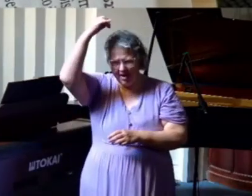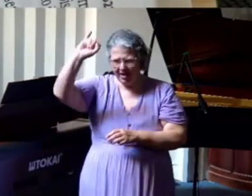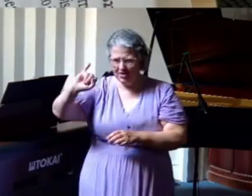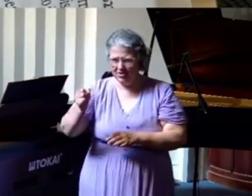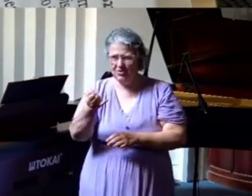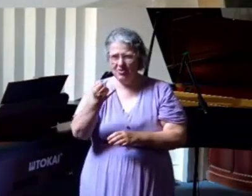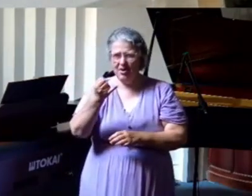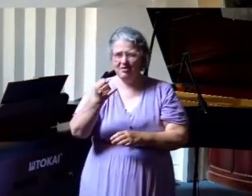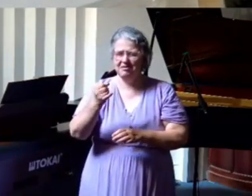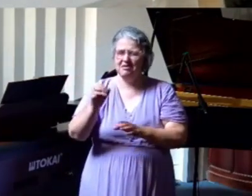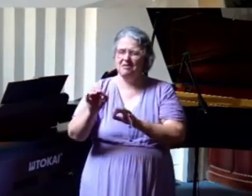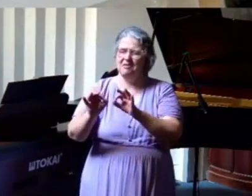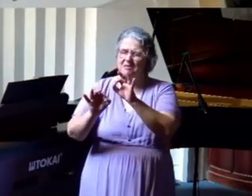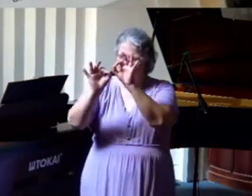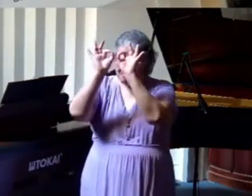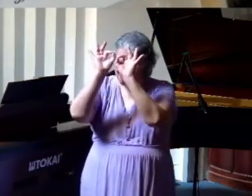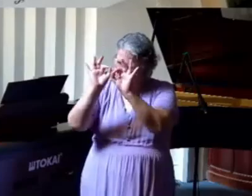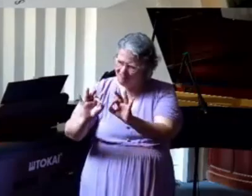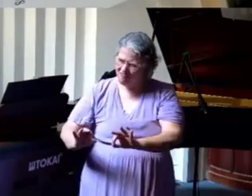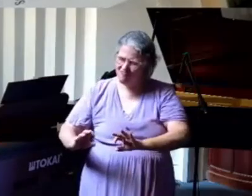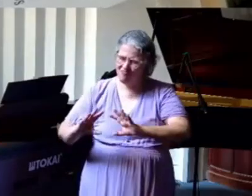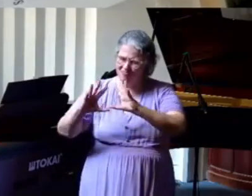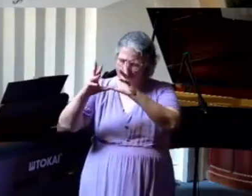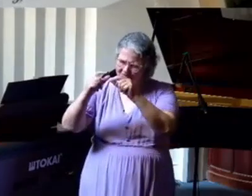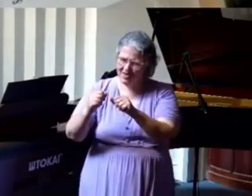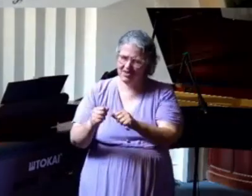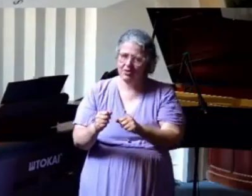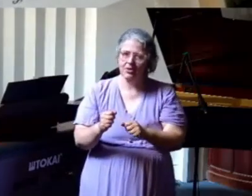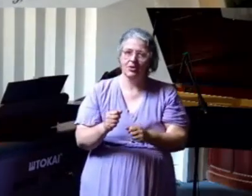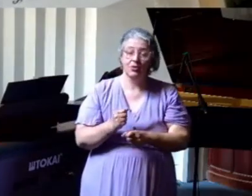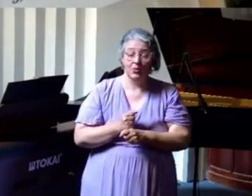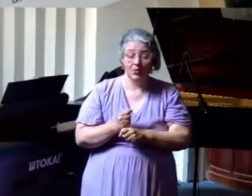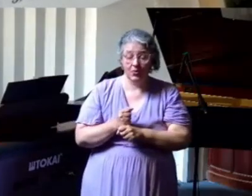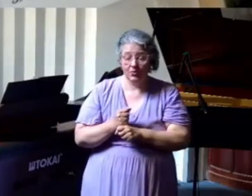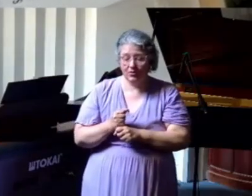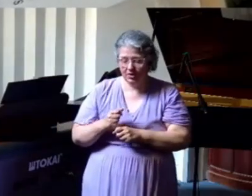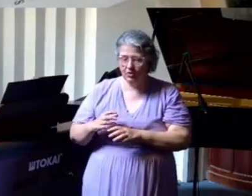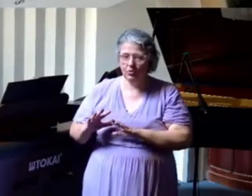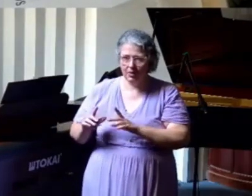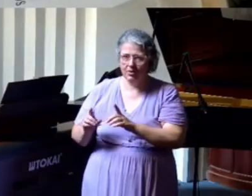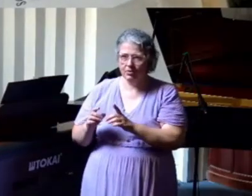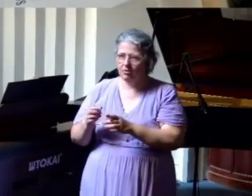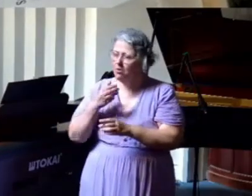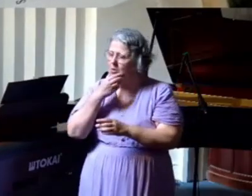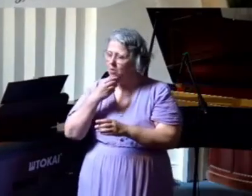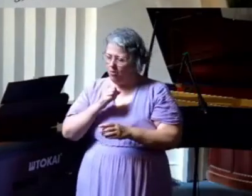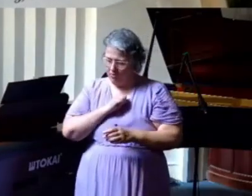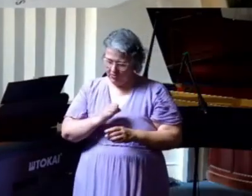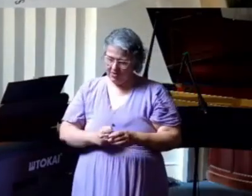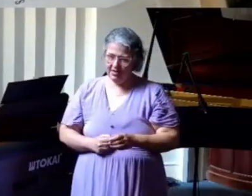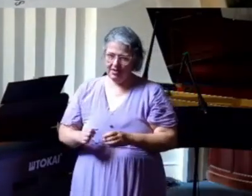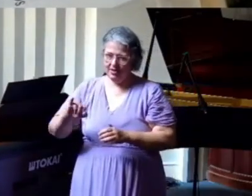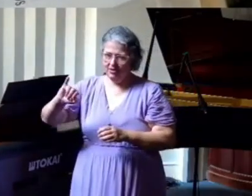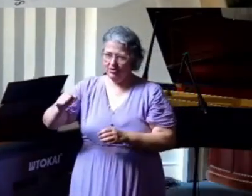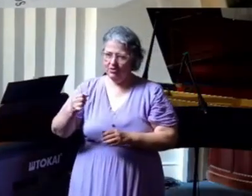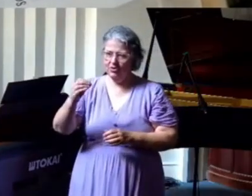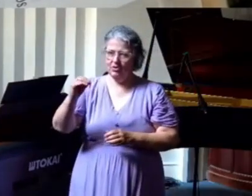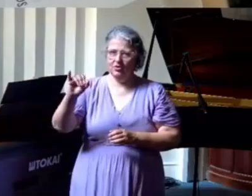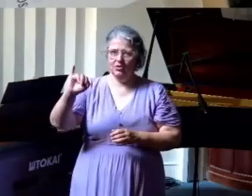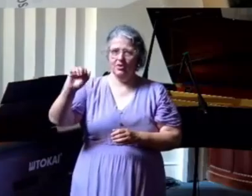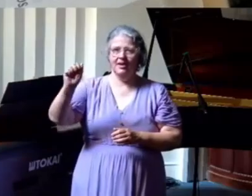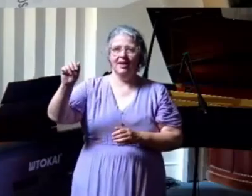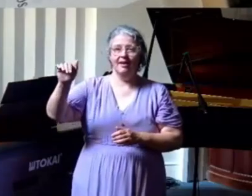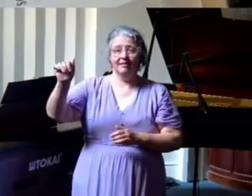Senhor todos os dias em que o sacerdote Joiada o dirigia. Apenas os lugares altos não